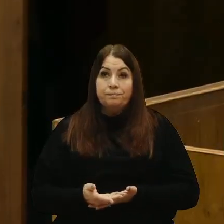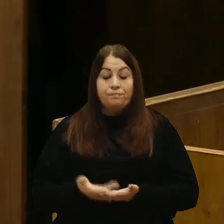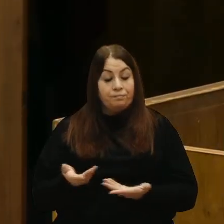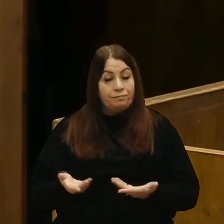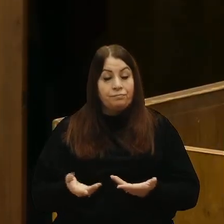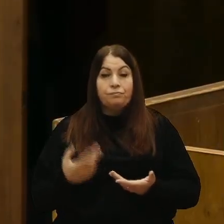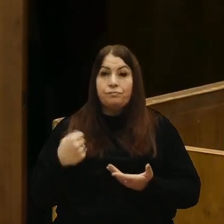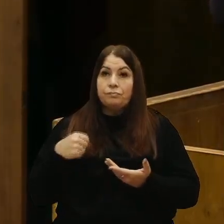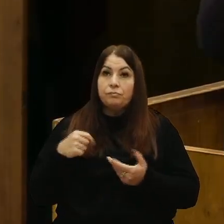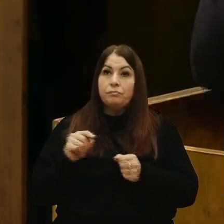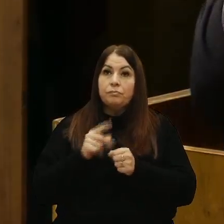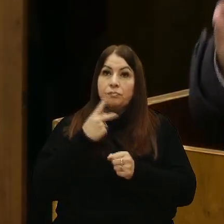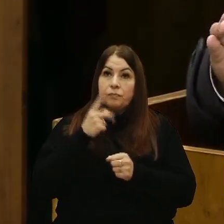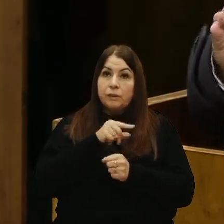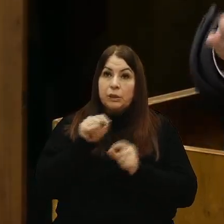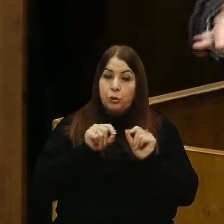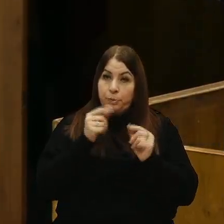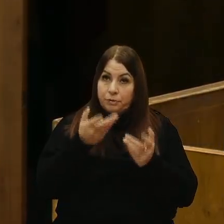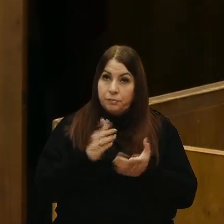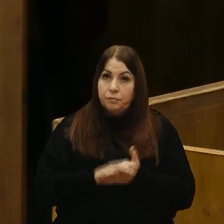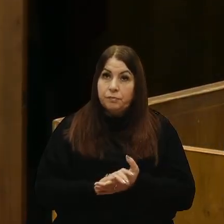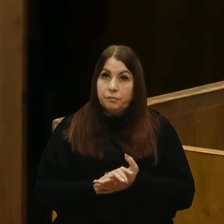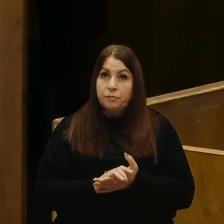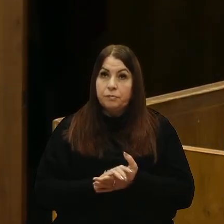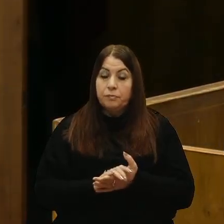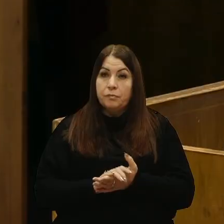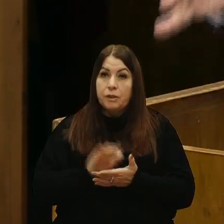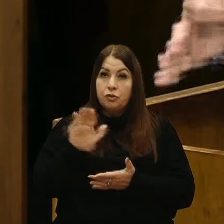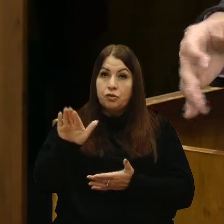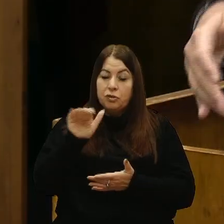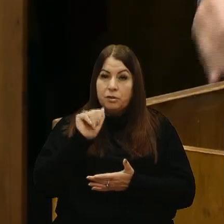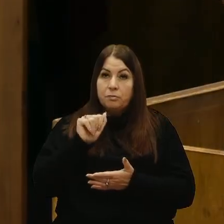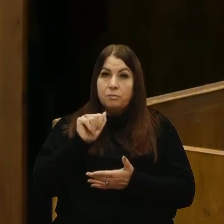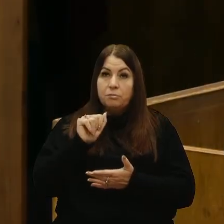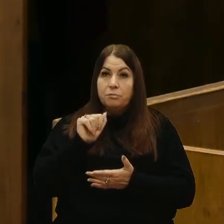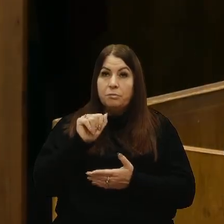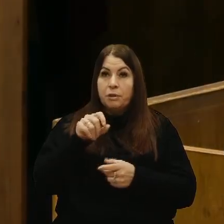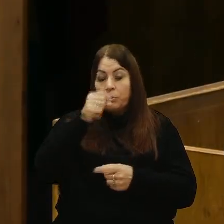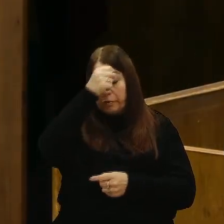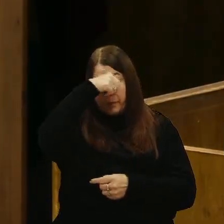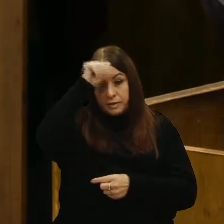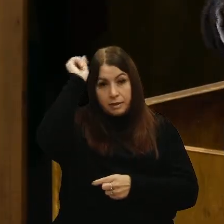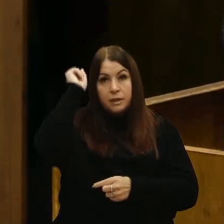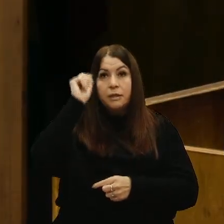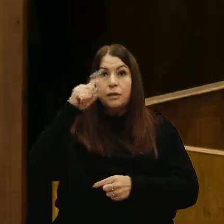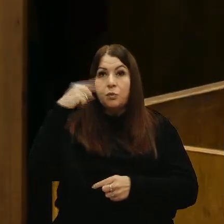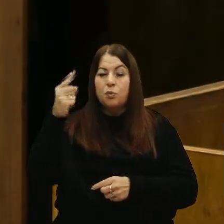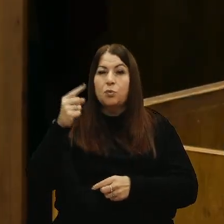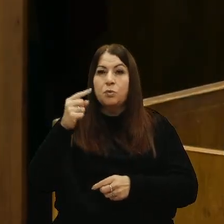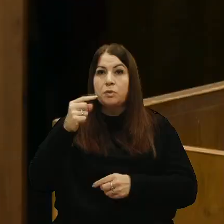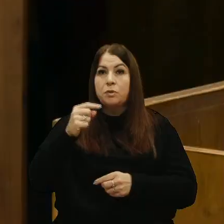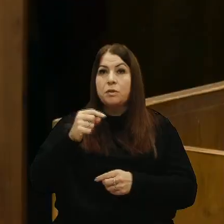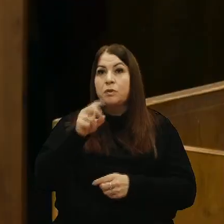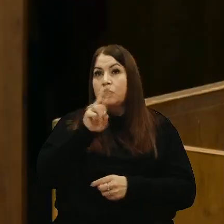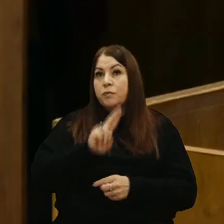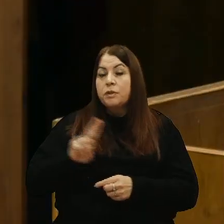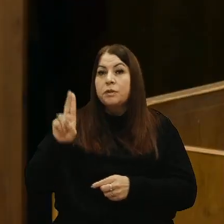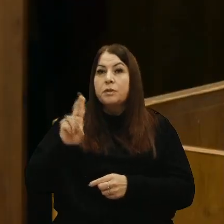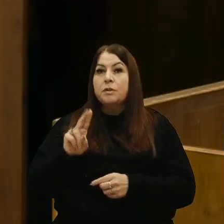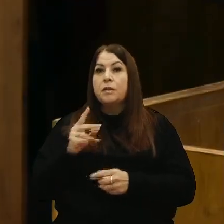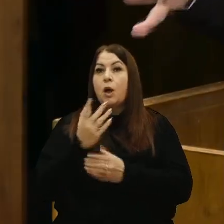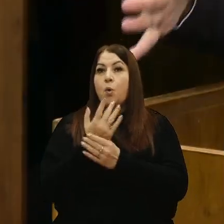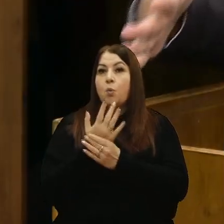nós precisamos falar sobre isso, chamar a Universidade de Caxias do Sul, as outras universidades, a